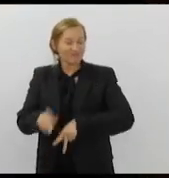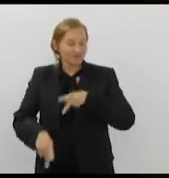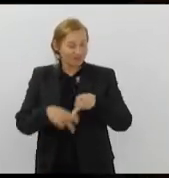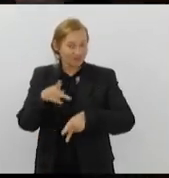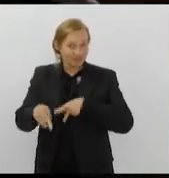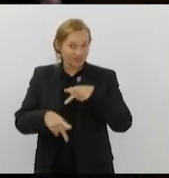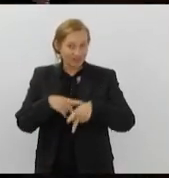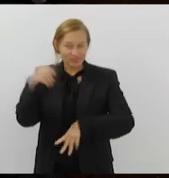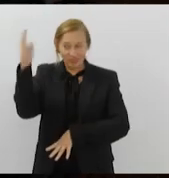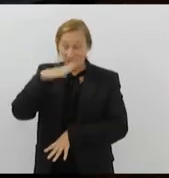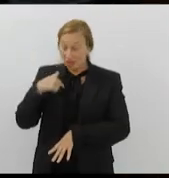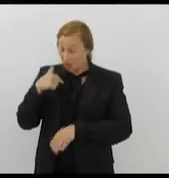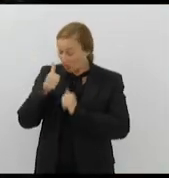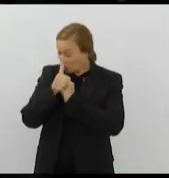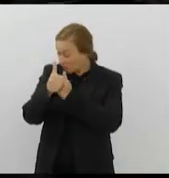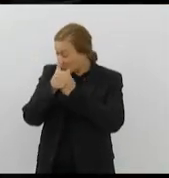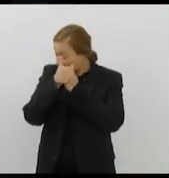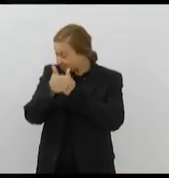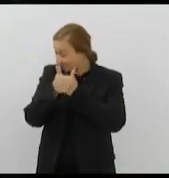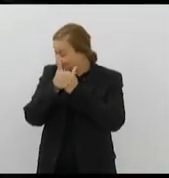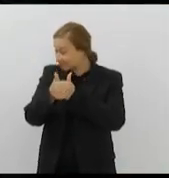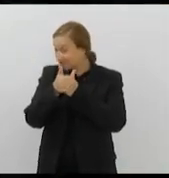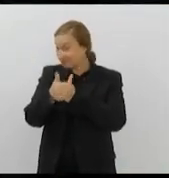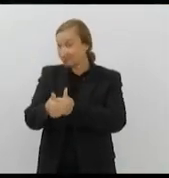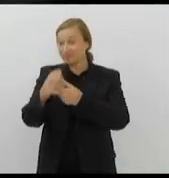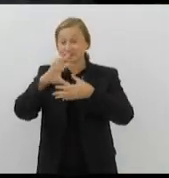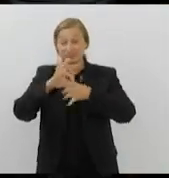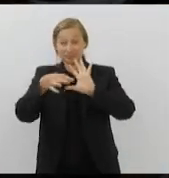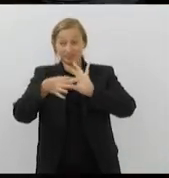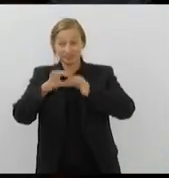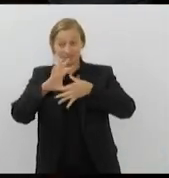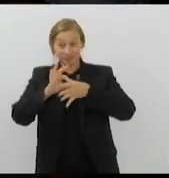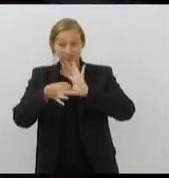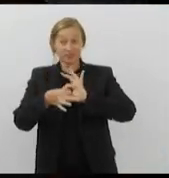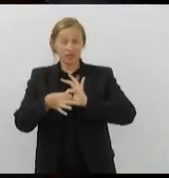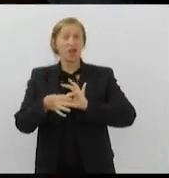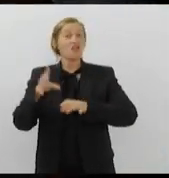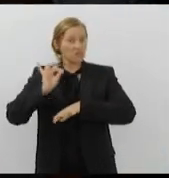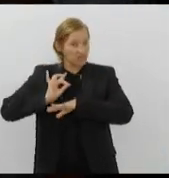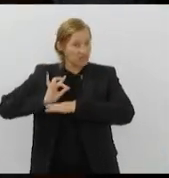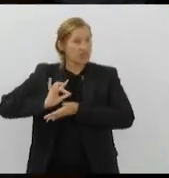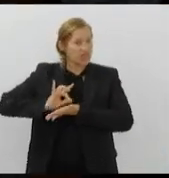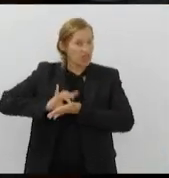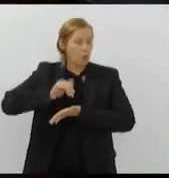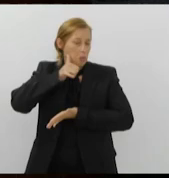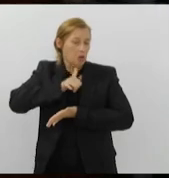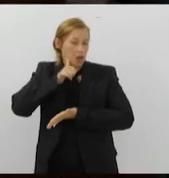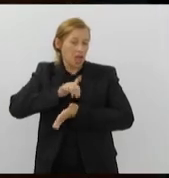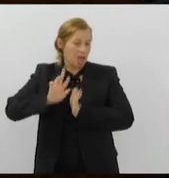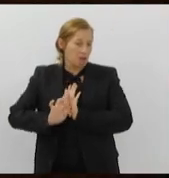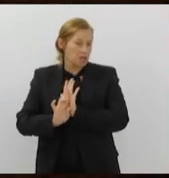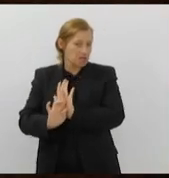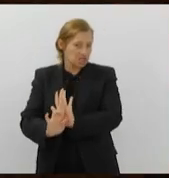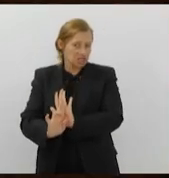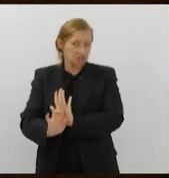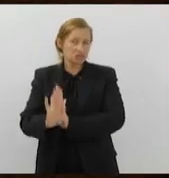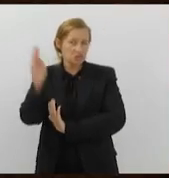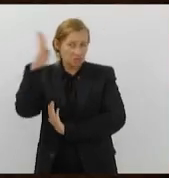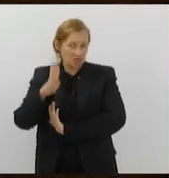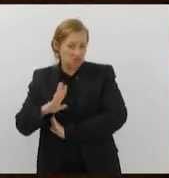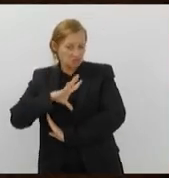um, presidente, que acompanho os Jogos Olímpicos, e dizer que ela é realmente uma guerreira, uma mulher que representa o Brasil de